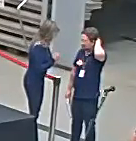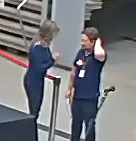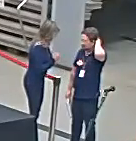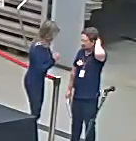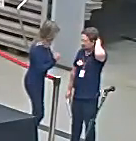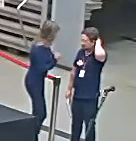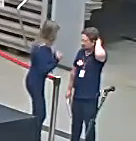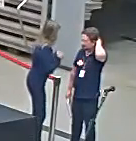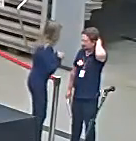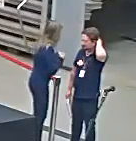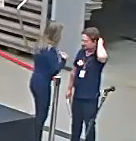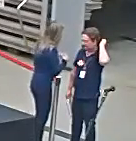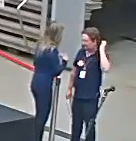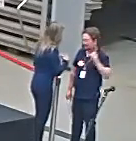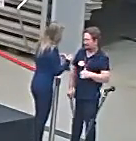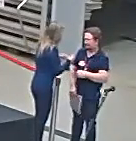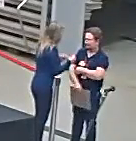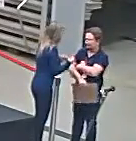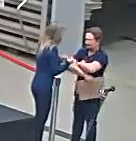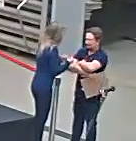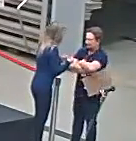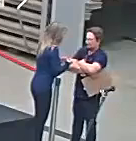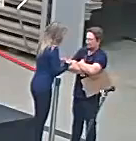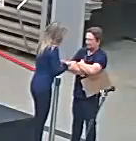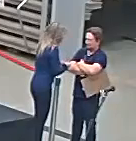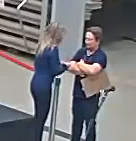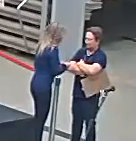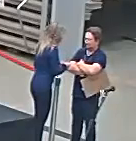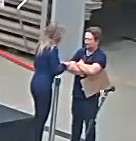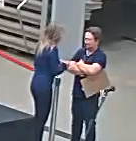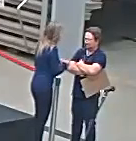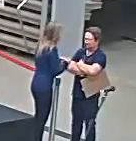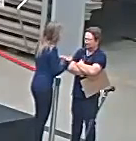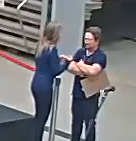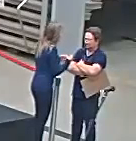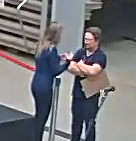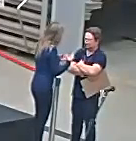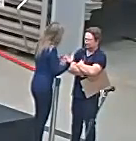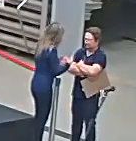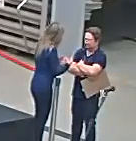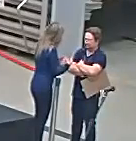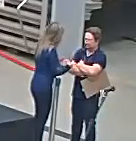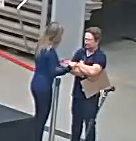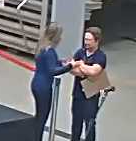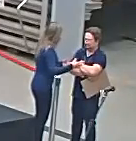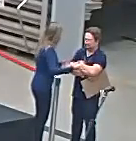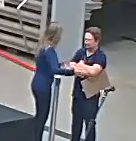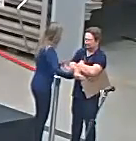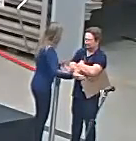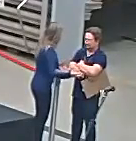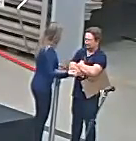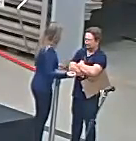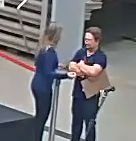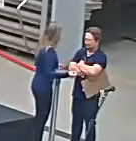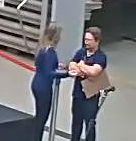fazer acontecer como não está acontecendo coisa nenhuma faça